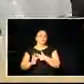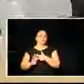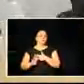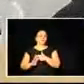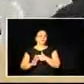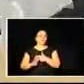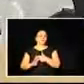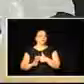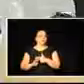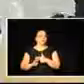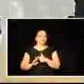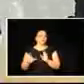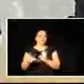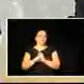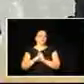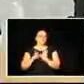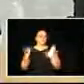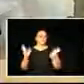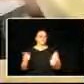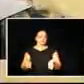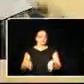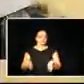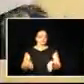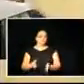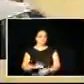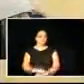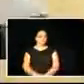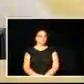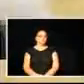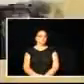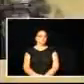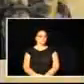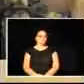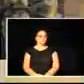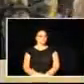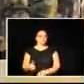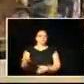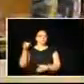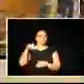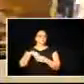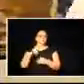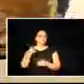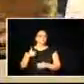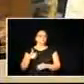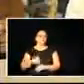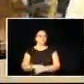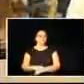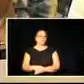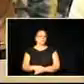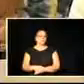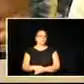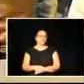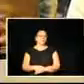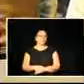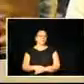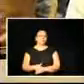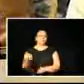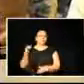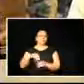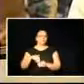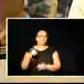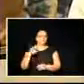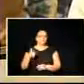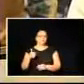vigor na data de sua publicação. Em votação. Aprovado o artigo 4º. Declaro, então, aprovado em primeira discussão e